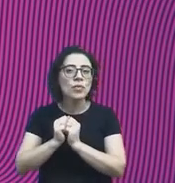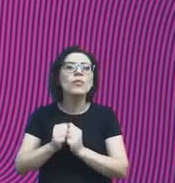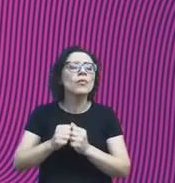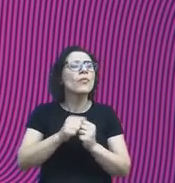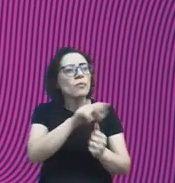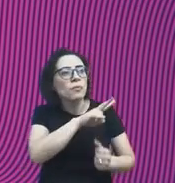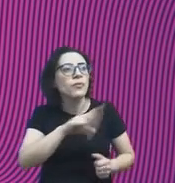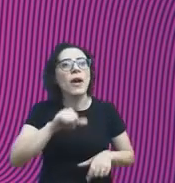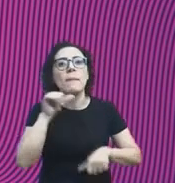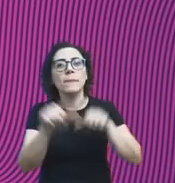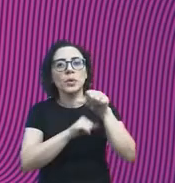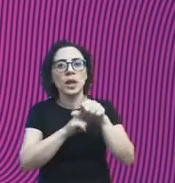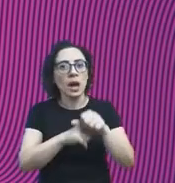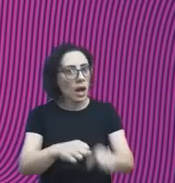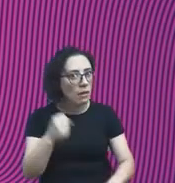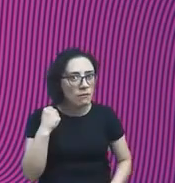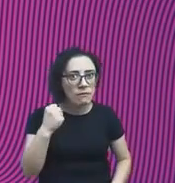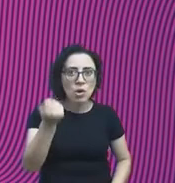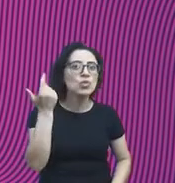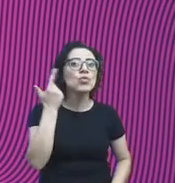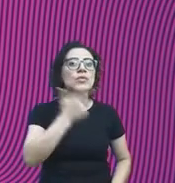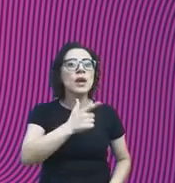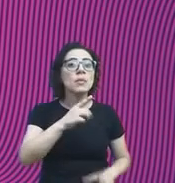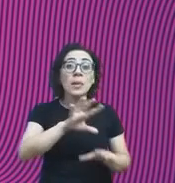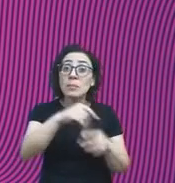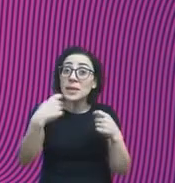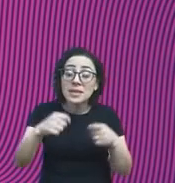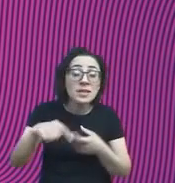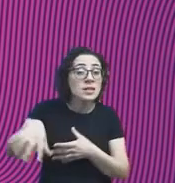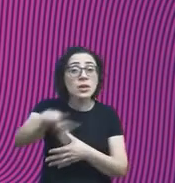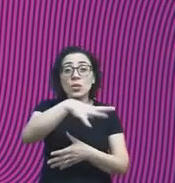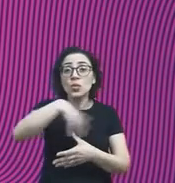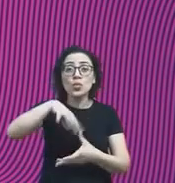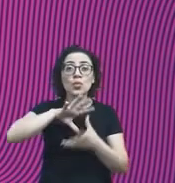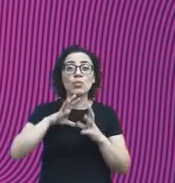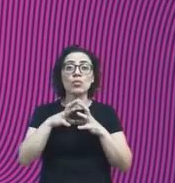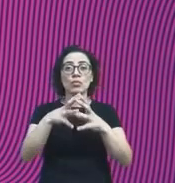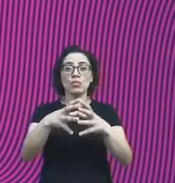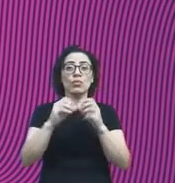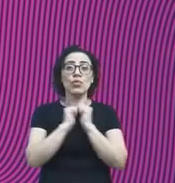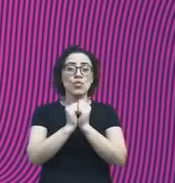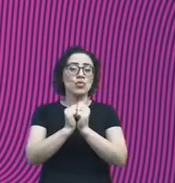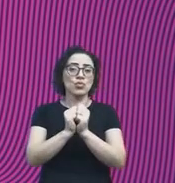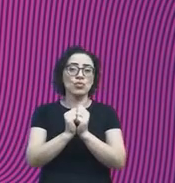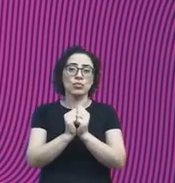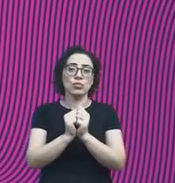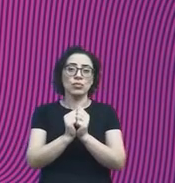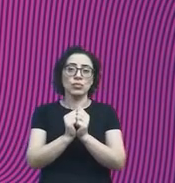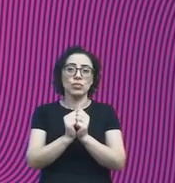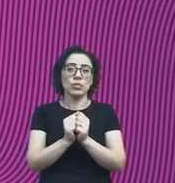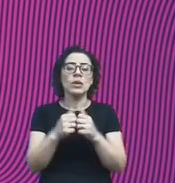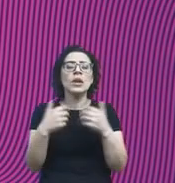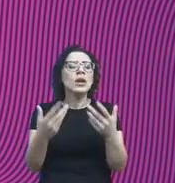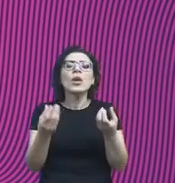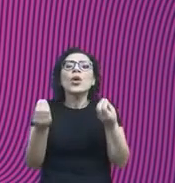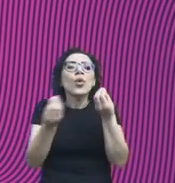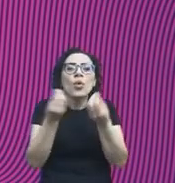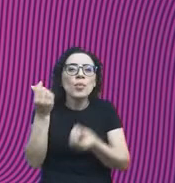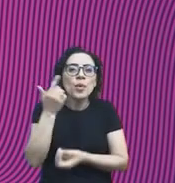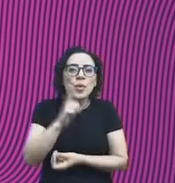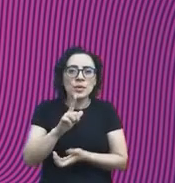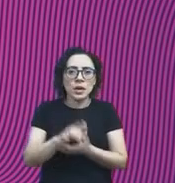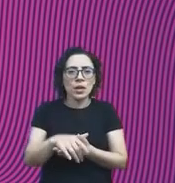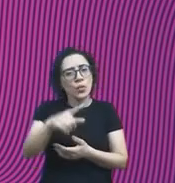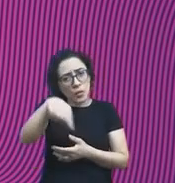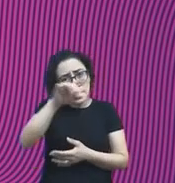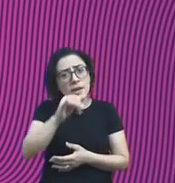ter conjuntas para dar tração e força nas execuções? E aqui tem exemplos que vocês mesmos deram, tem a